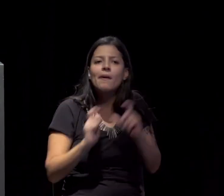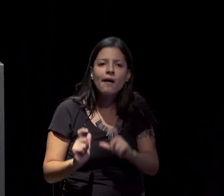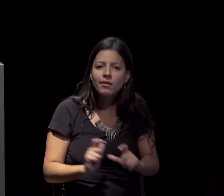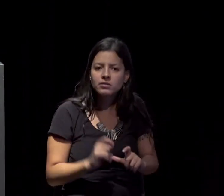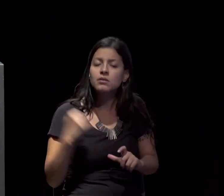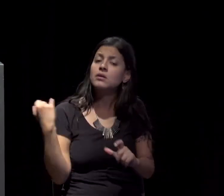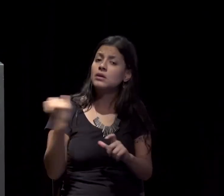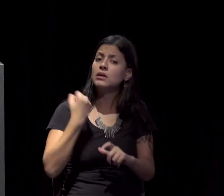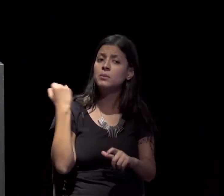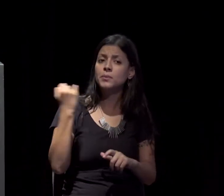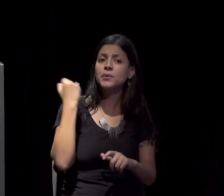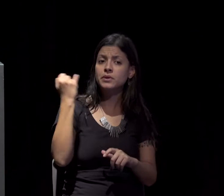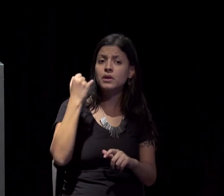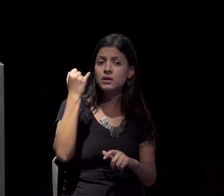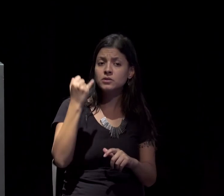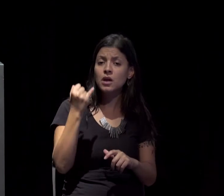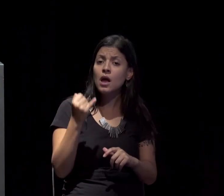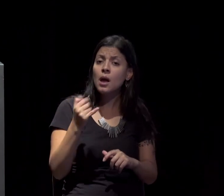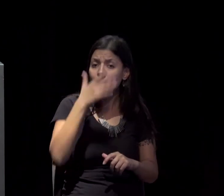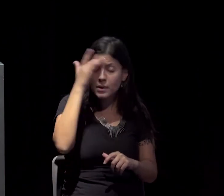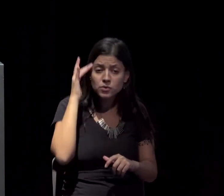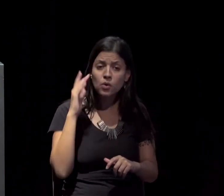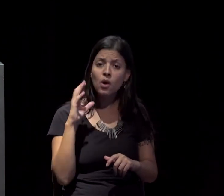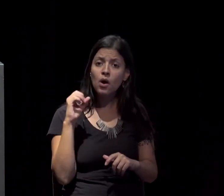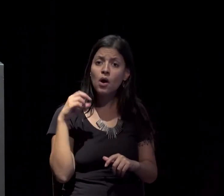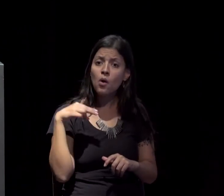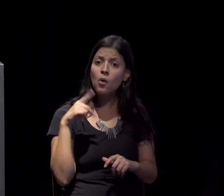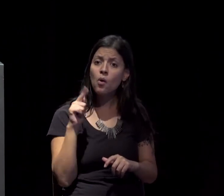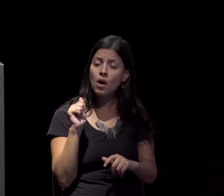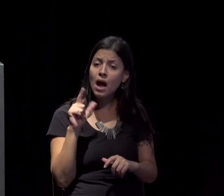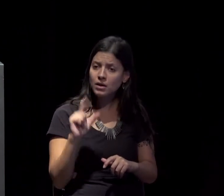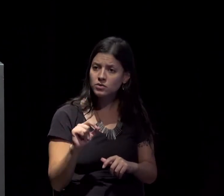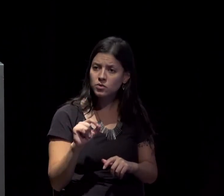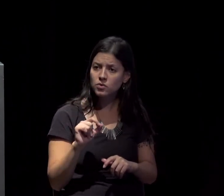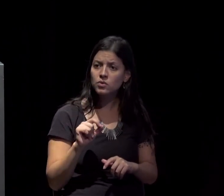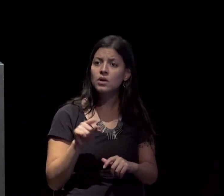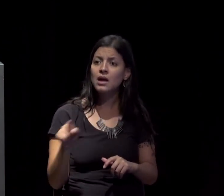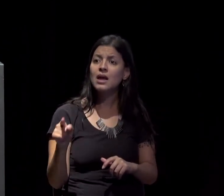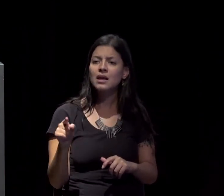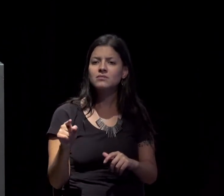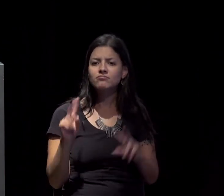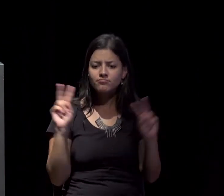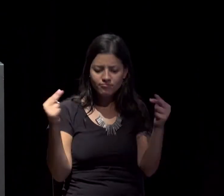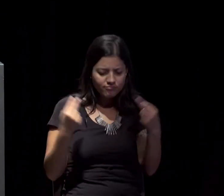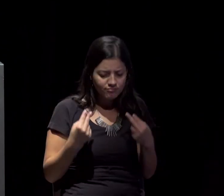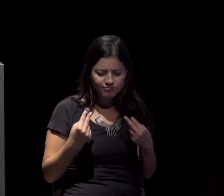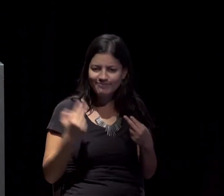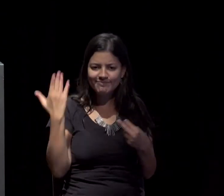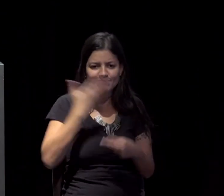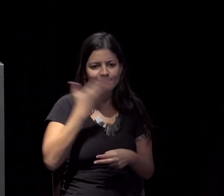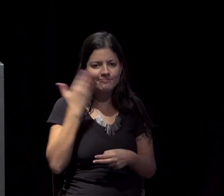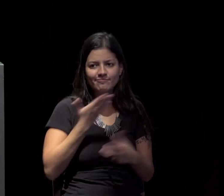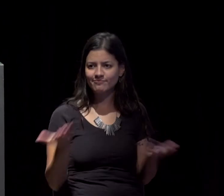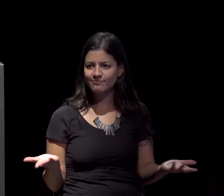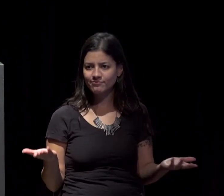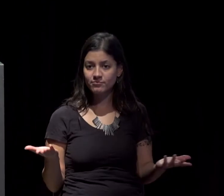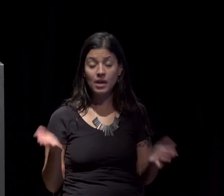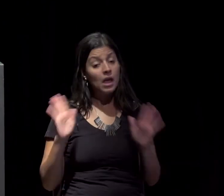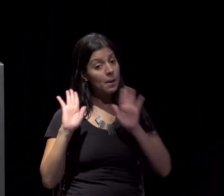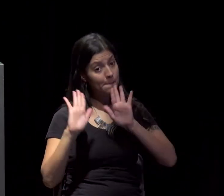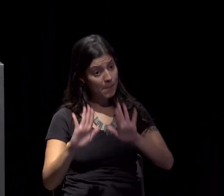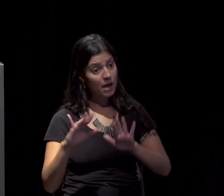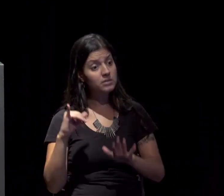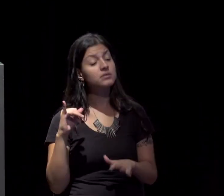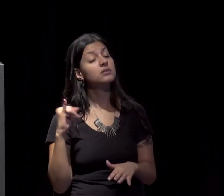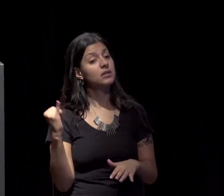mais significativos, por exemplo, para os devotos do Congado, ou seja, eles se sabem invisíveis. Todavia, é